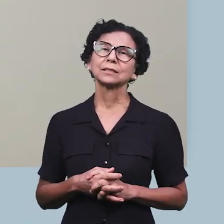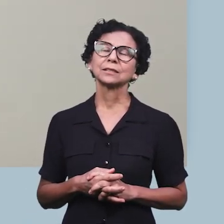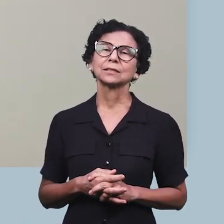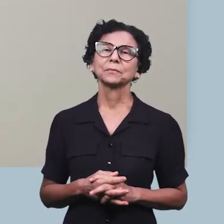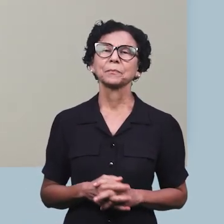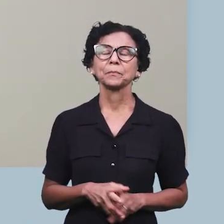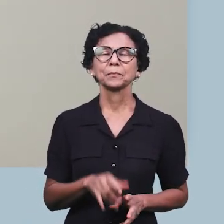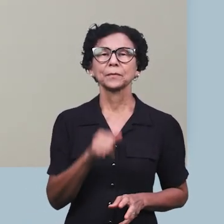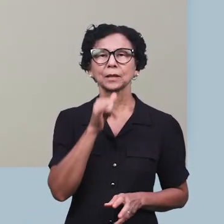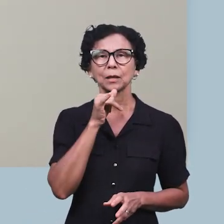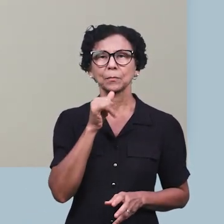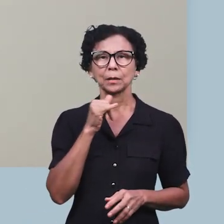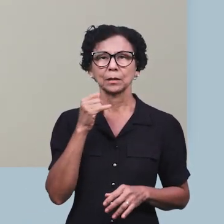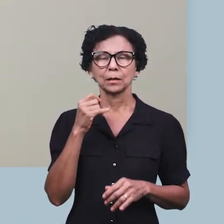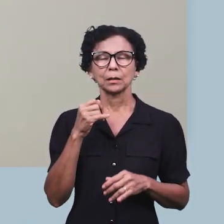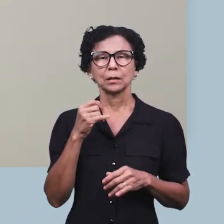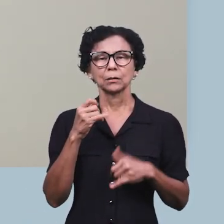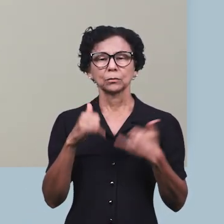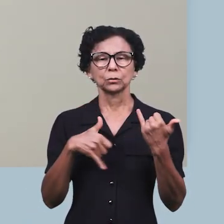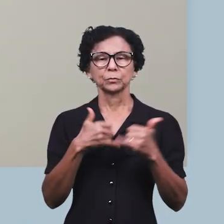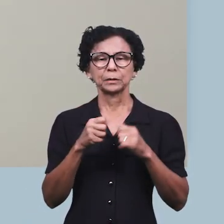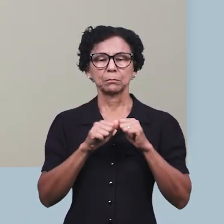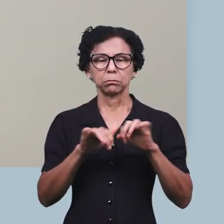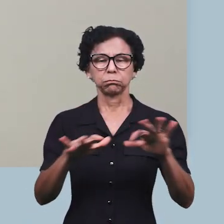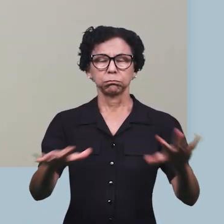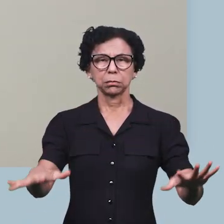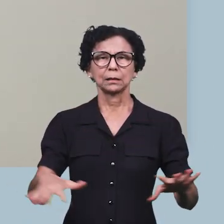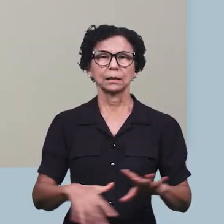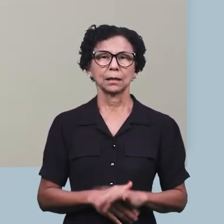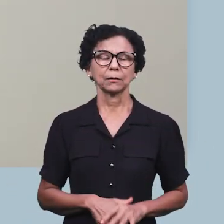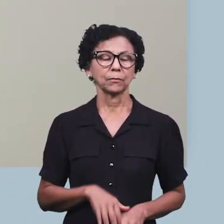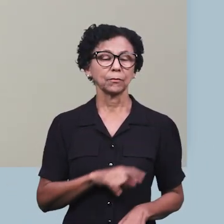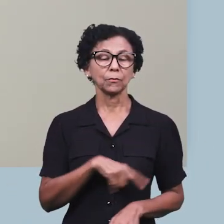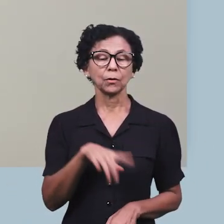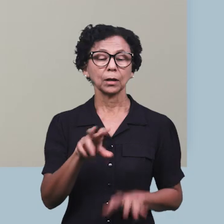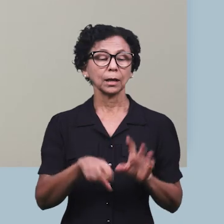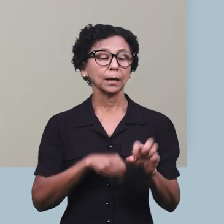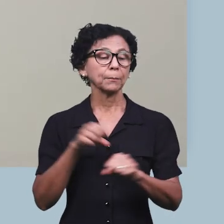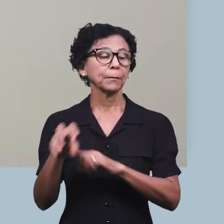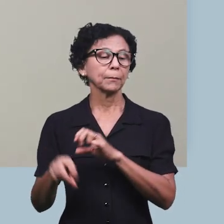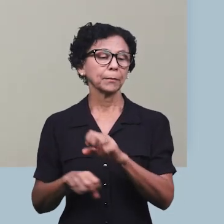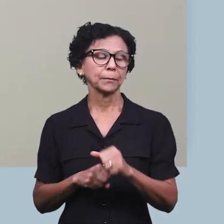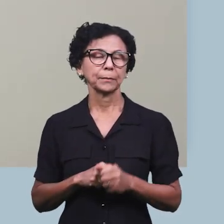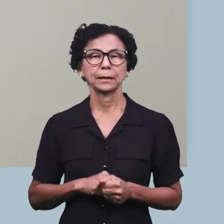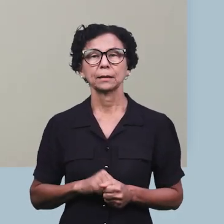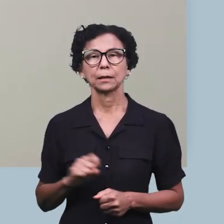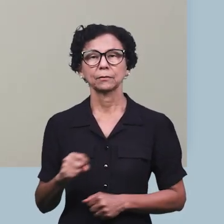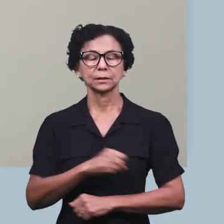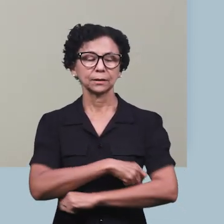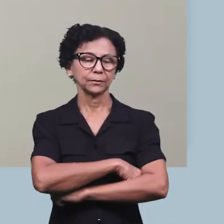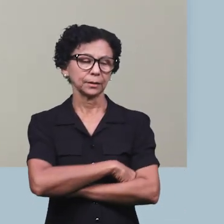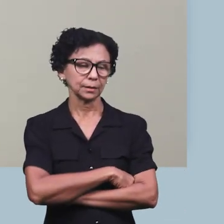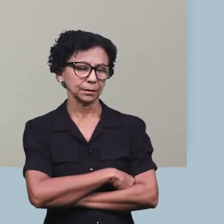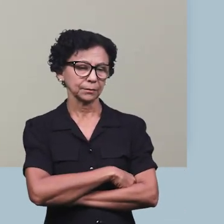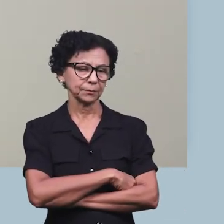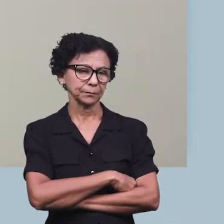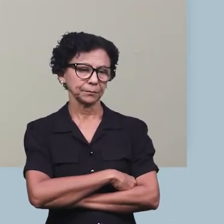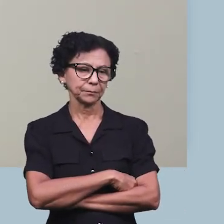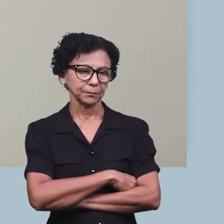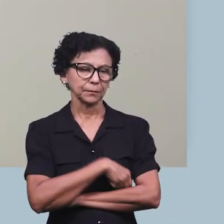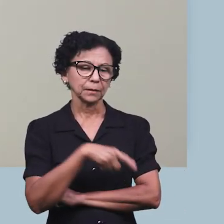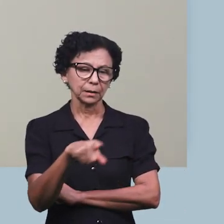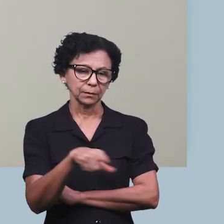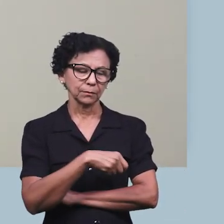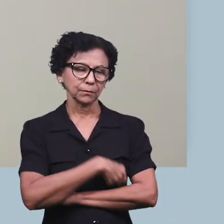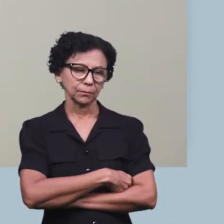de catar os brinquedos, aí às vezes aquela criança não vai catar o brinquedo. E aí você fica próximo esperando ela catar o